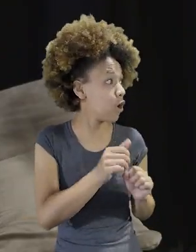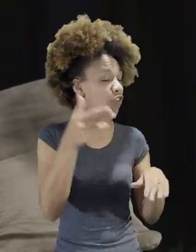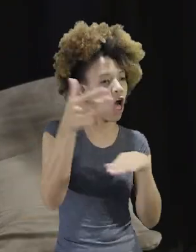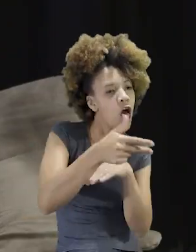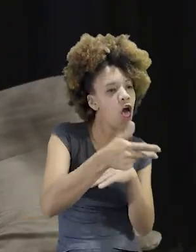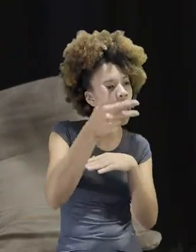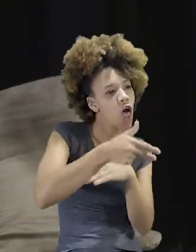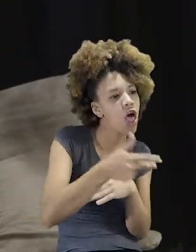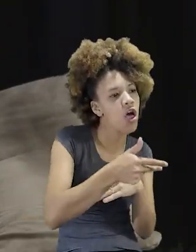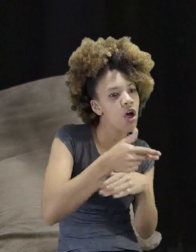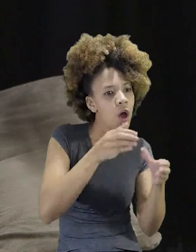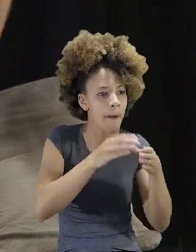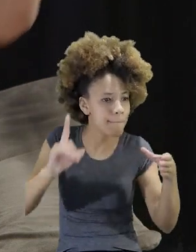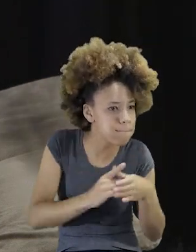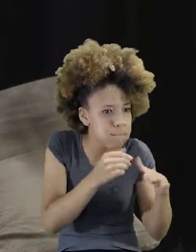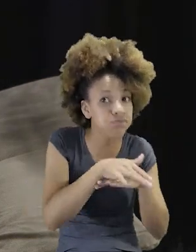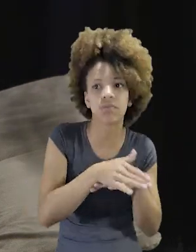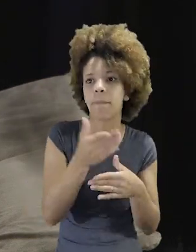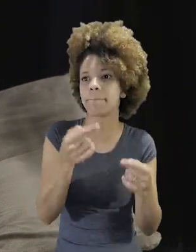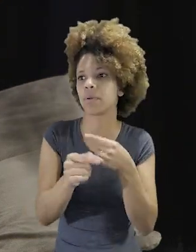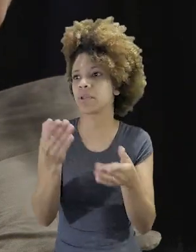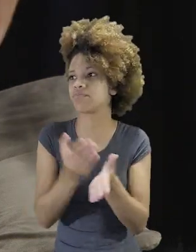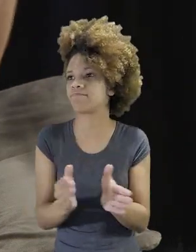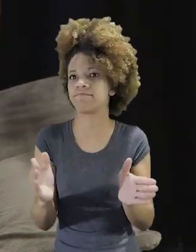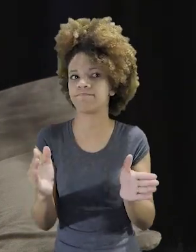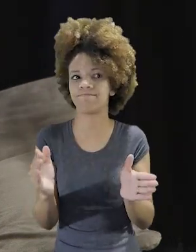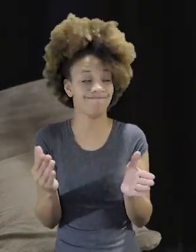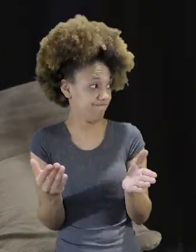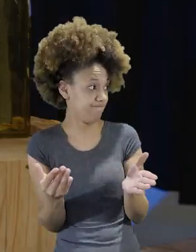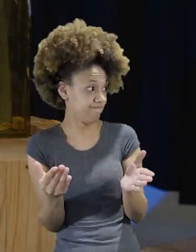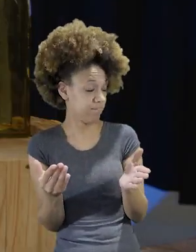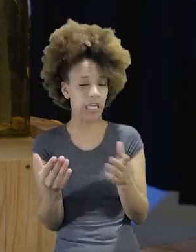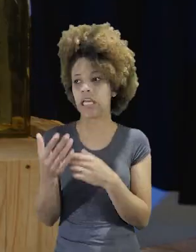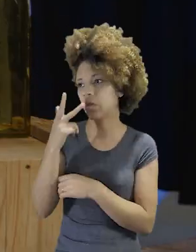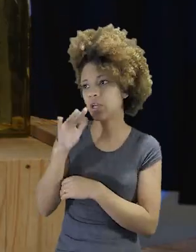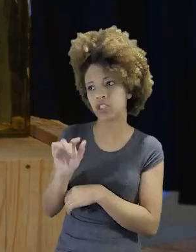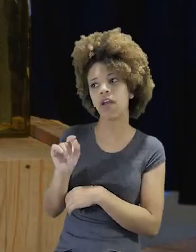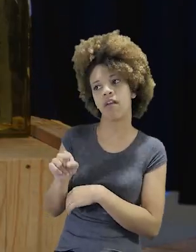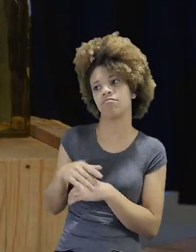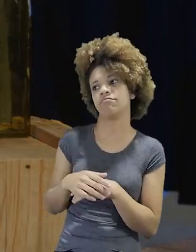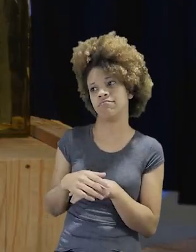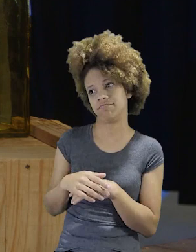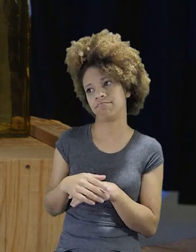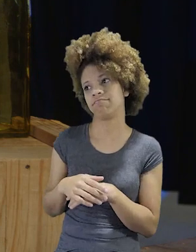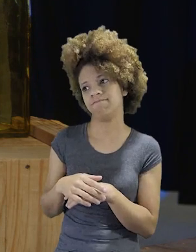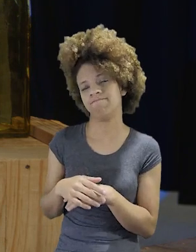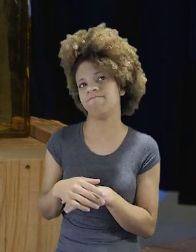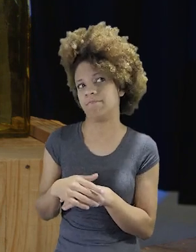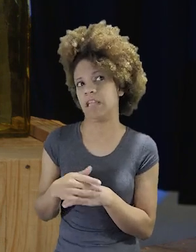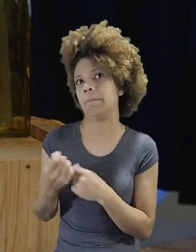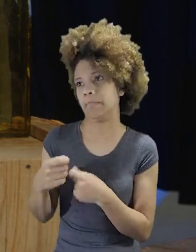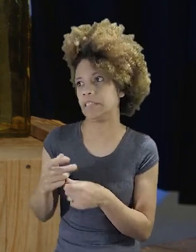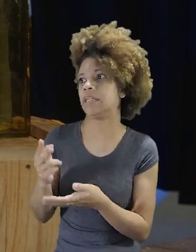então ali tá podendo falar tá podendo falar do cara furou a bolha não pode mais falar então eu acho que esse já é disso